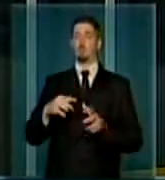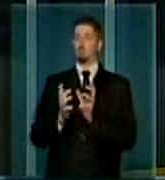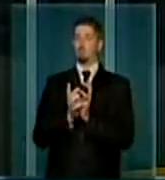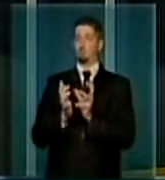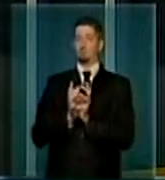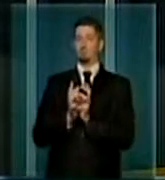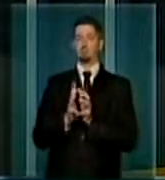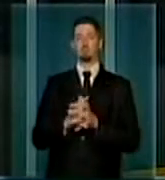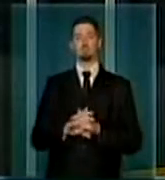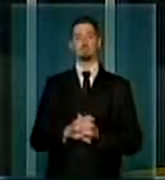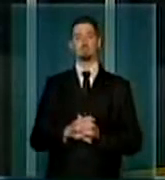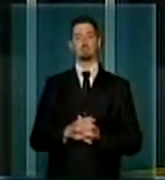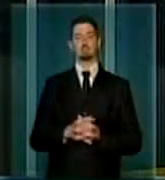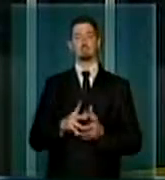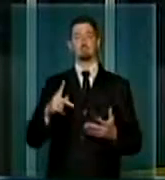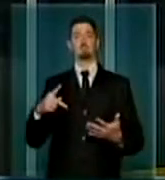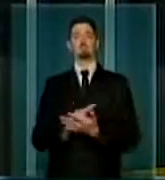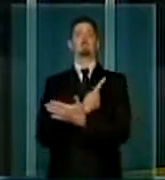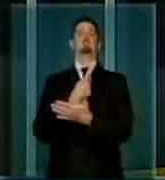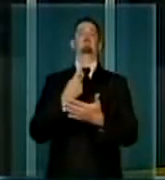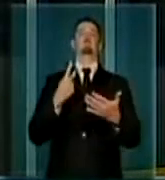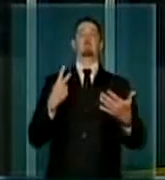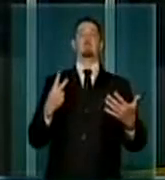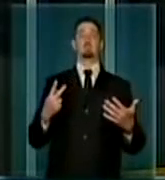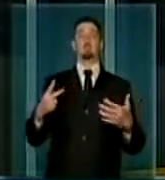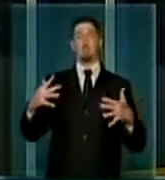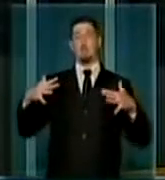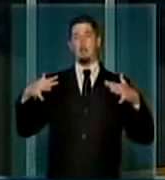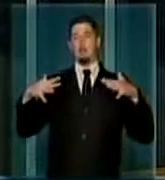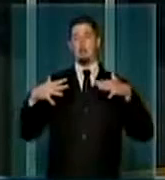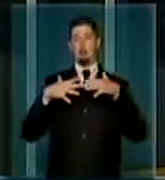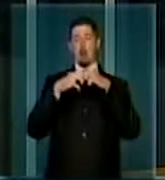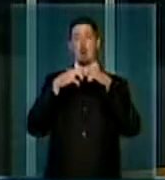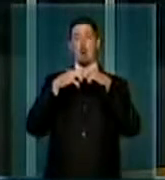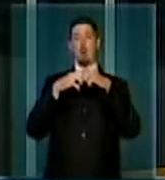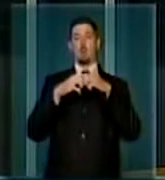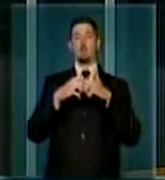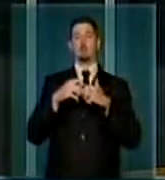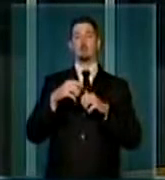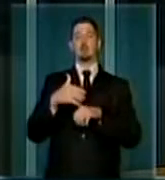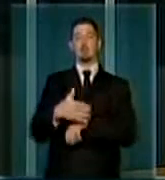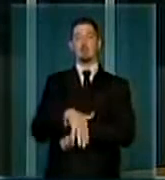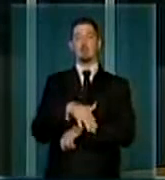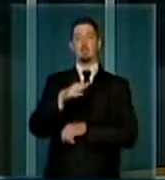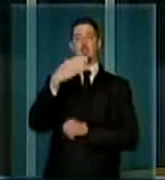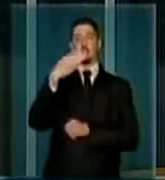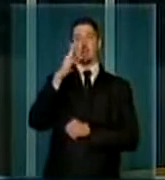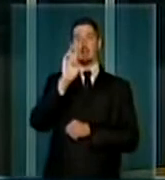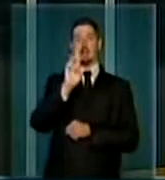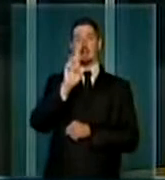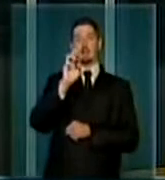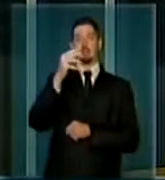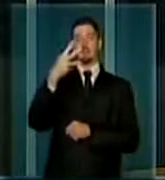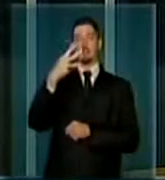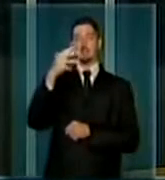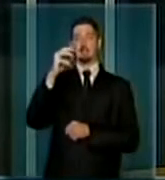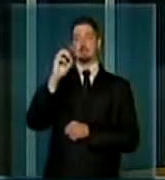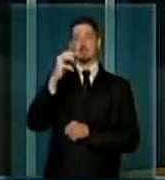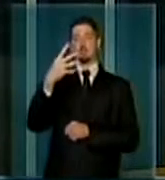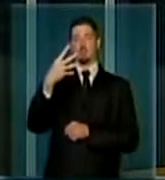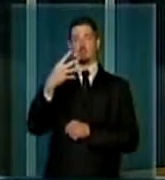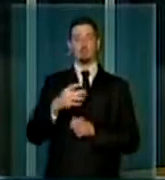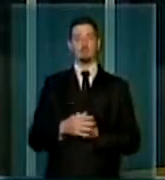bancada, foi vítima de um brutal acidente ocorrido na BR-364, como disse, próximo a